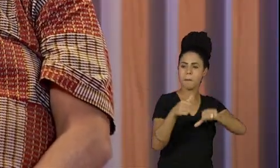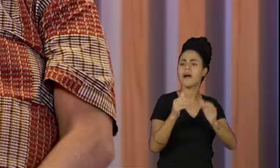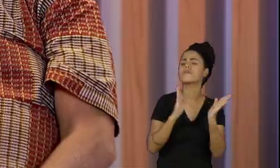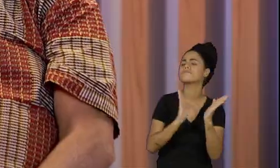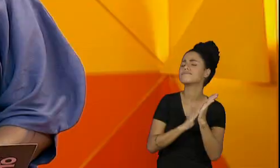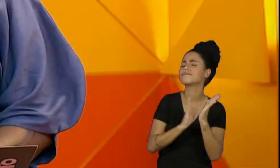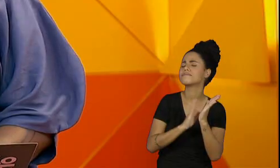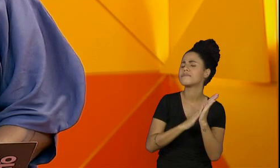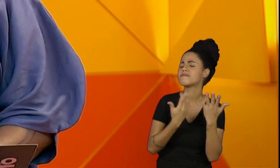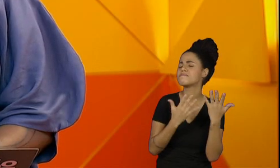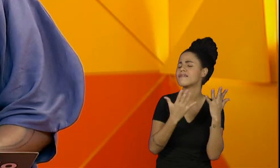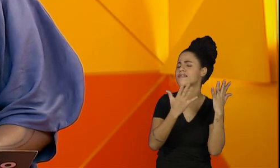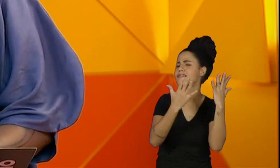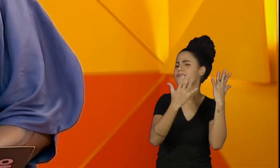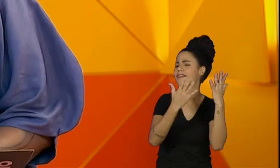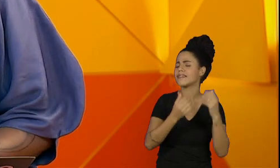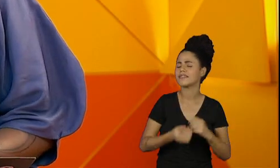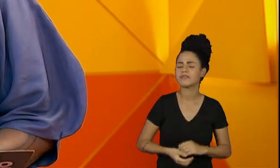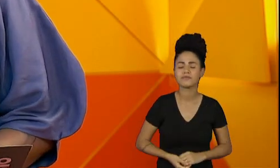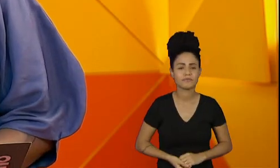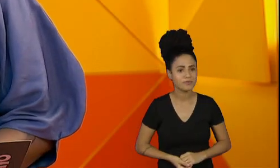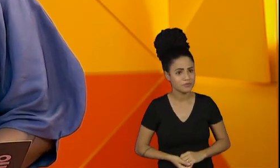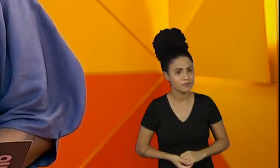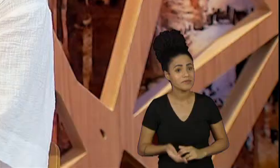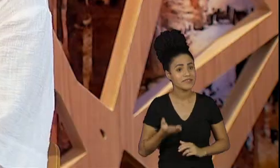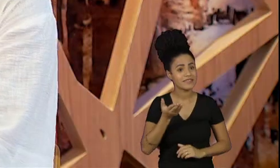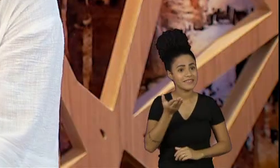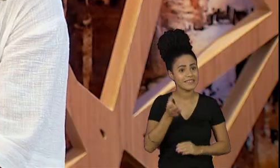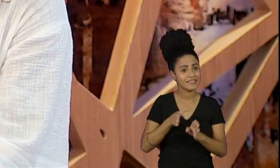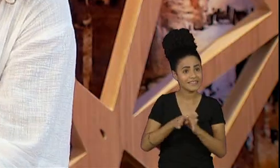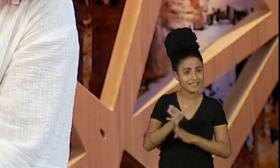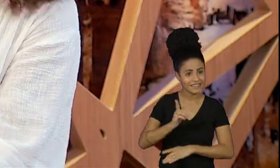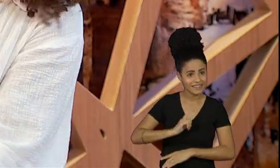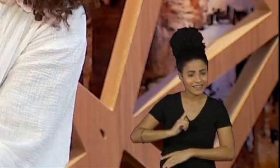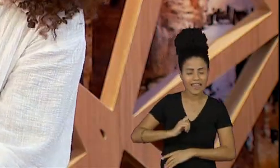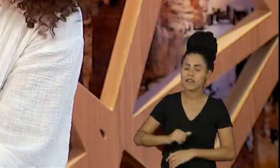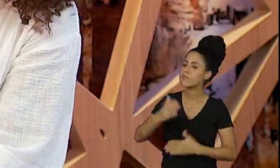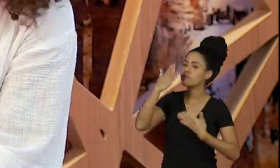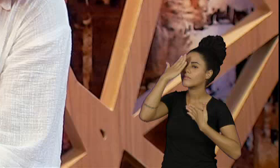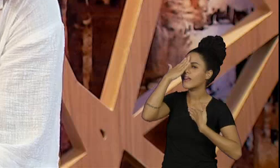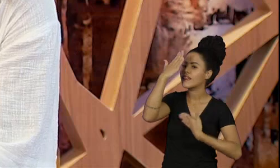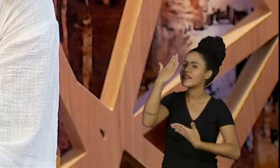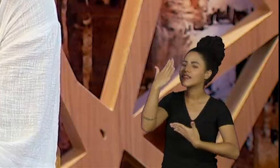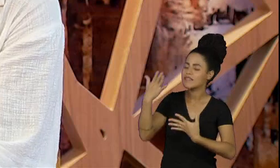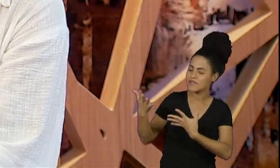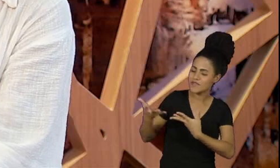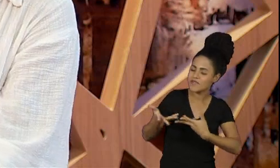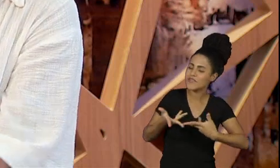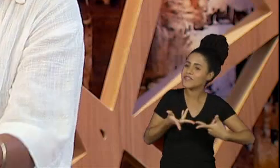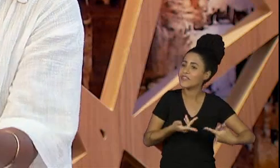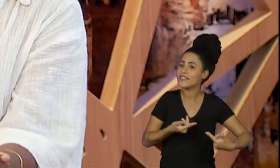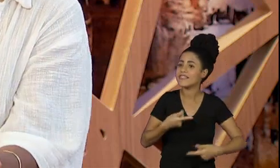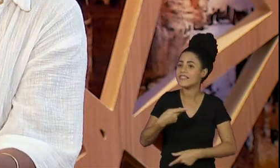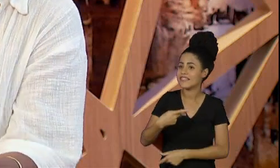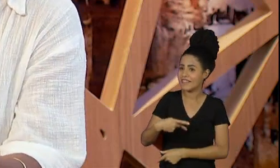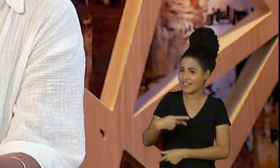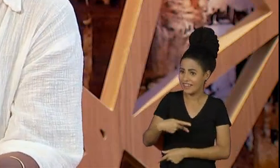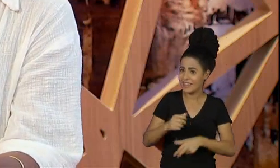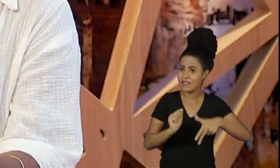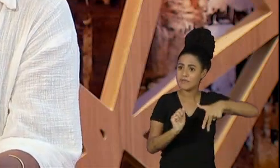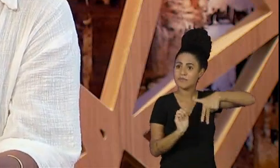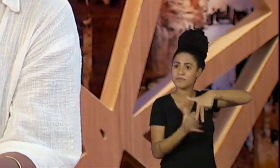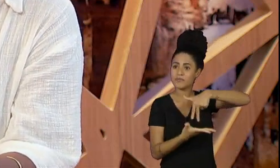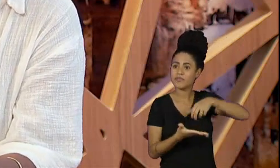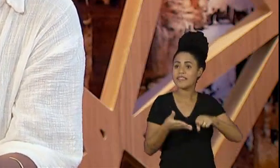Parabéns. Obrigada, Oswaldo. Raíssa? Primeiro, eu queria agradecer o convite para estar nesse programa maravilhoso.